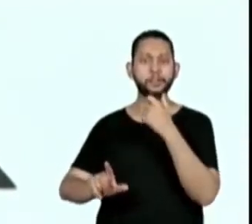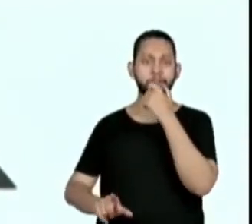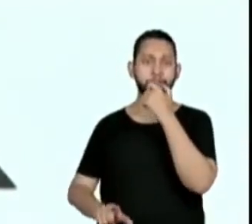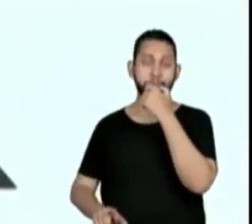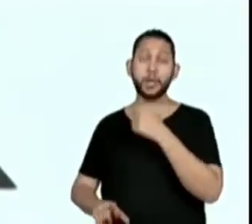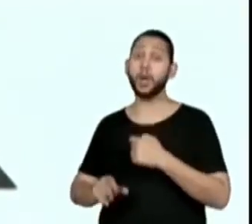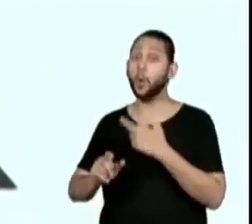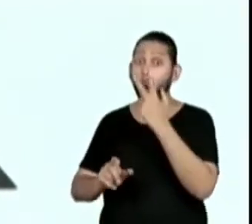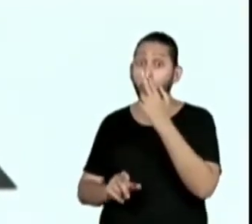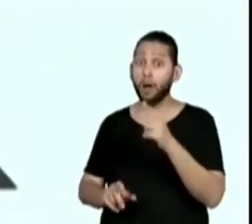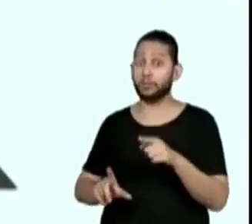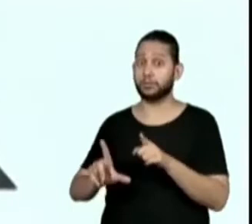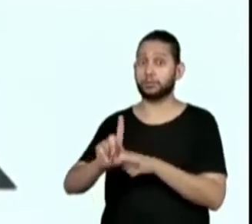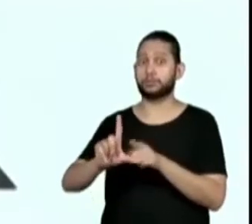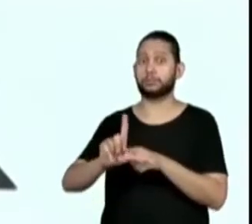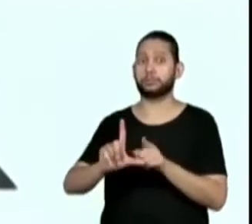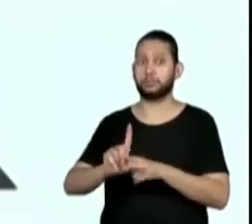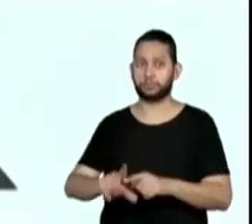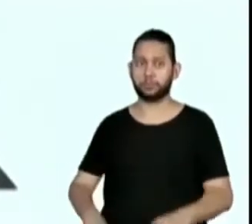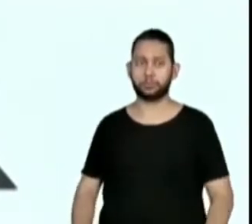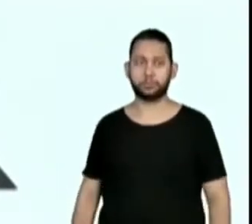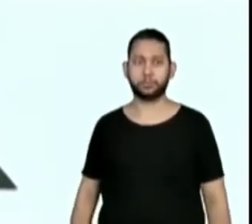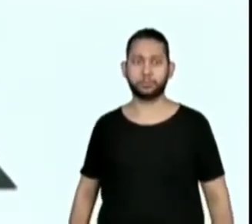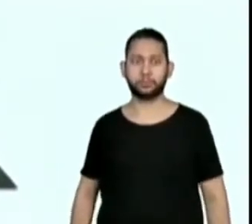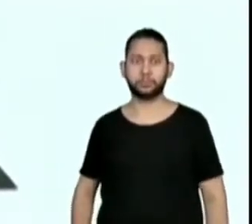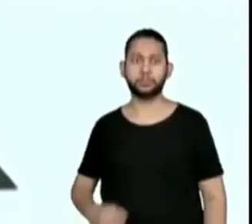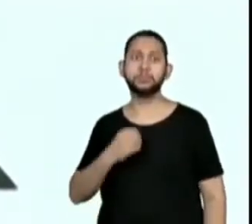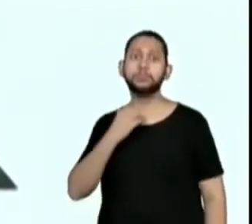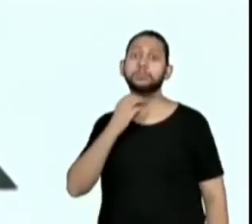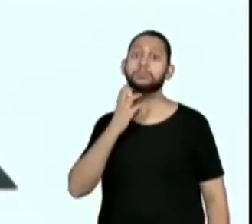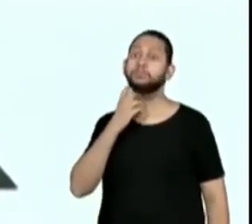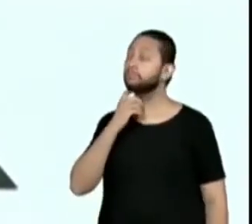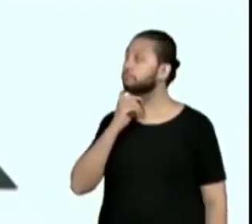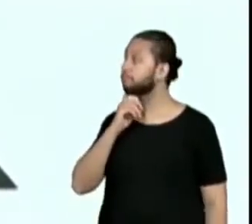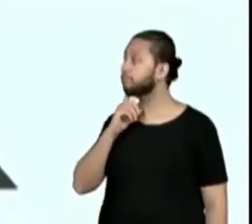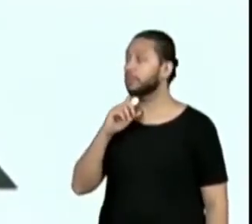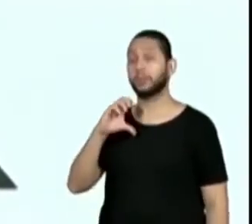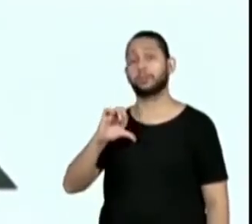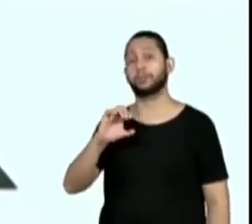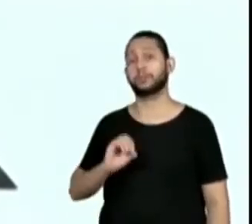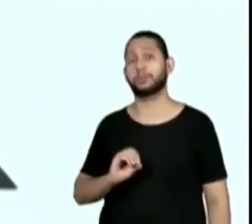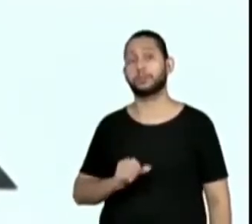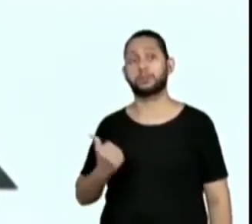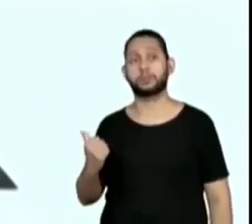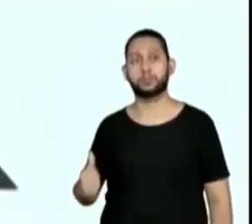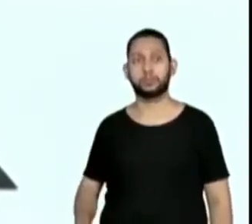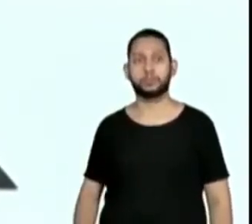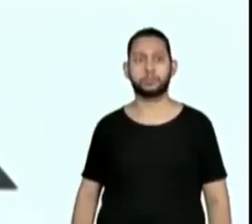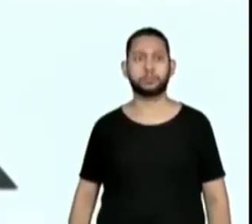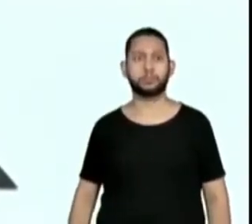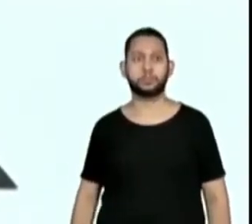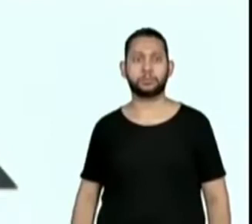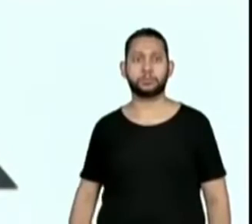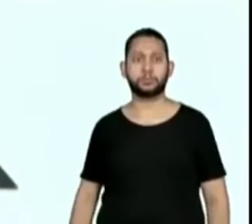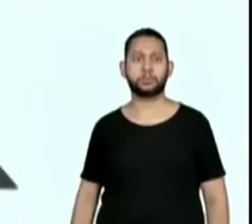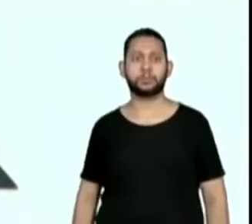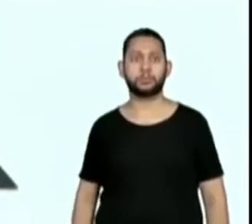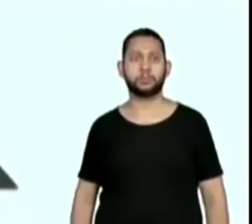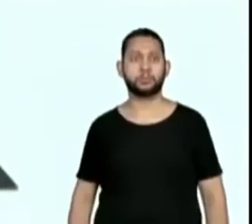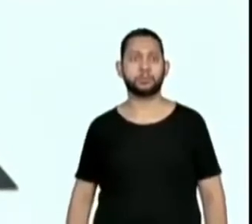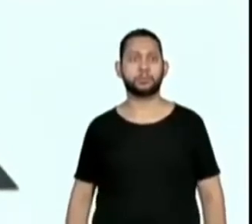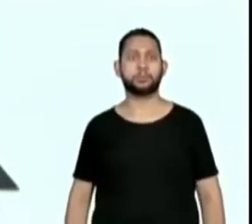acho que tem um ângulo reto aqui. Vamos verificar? Esse é um ângulo de 90 graus. Ó, tem um ângulo reto aqui, estão